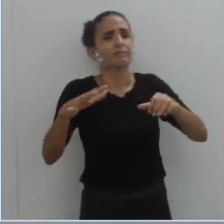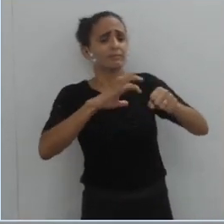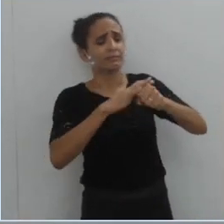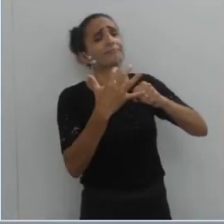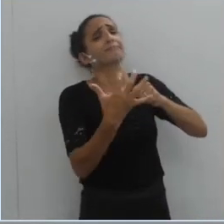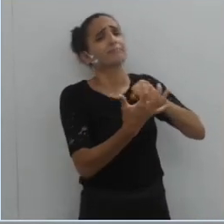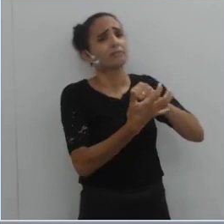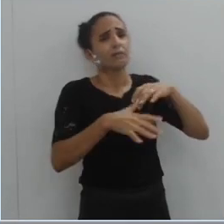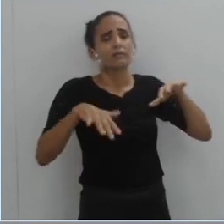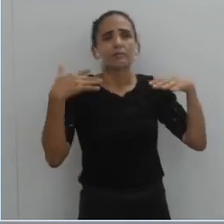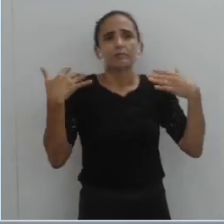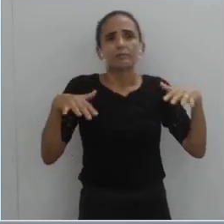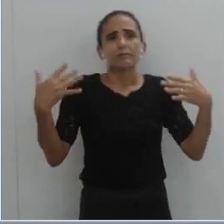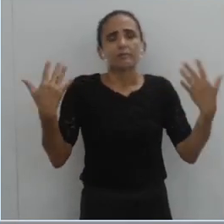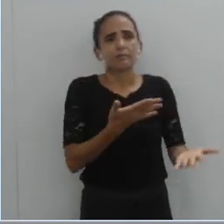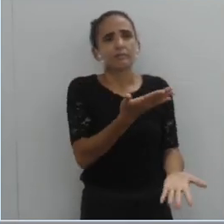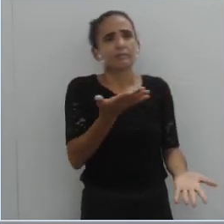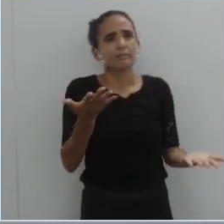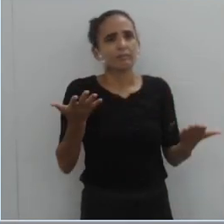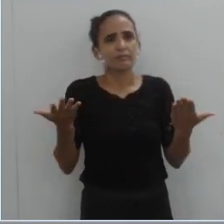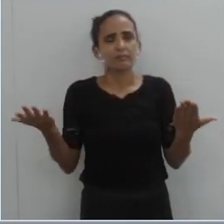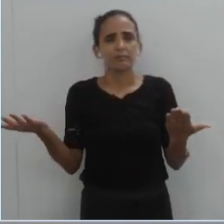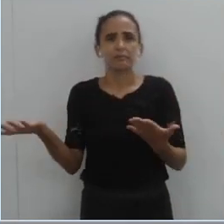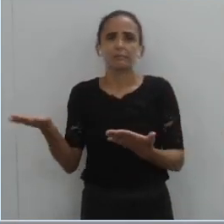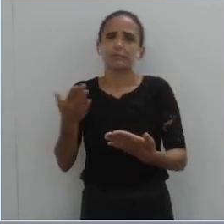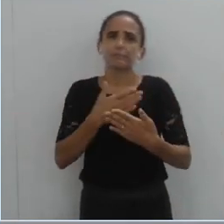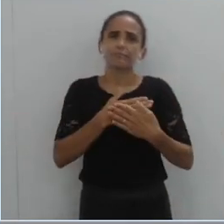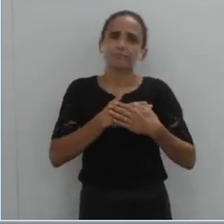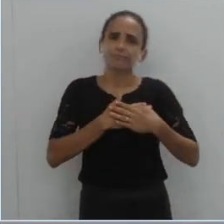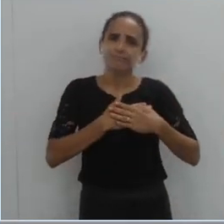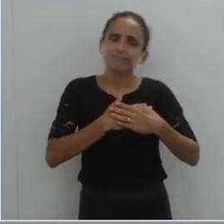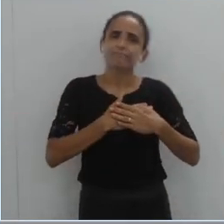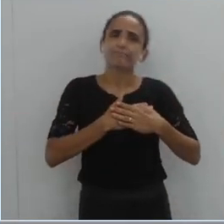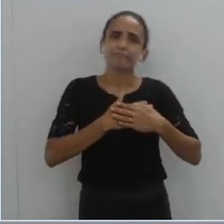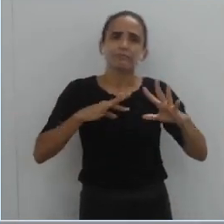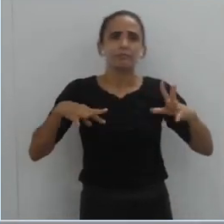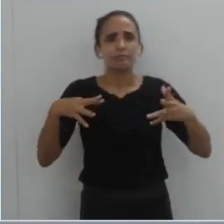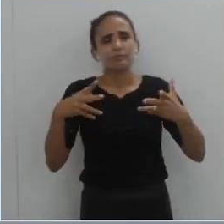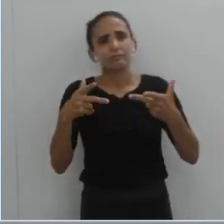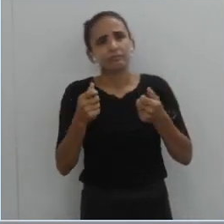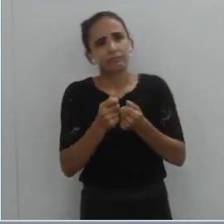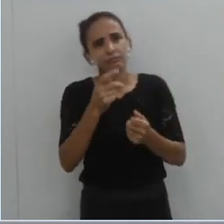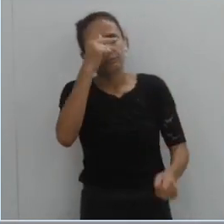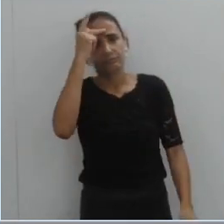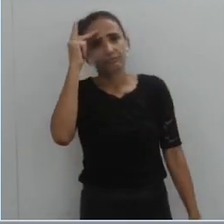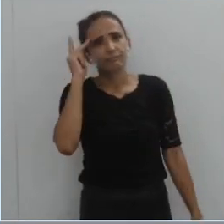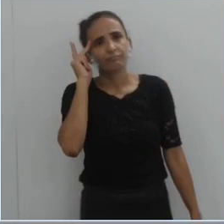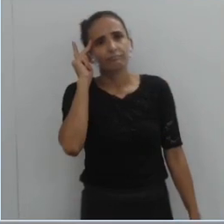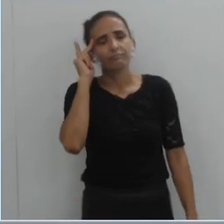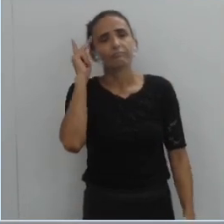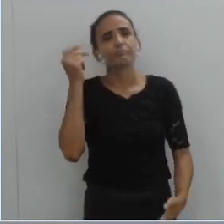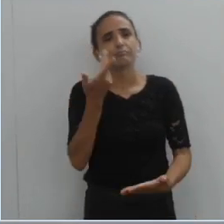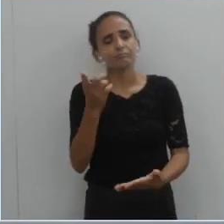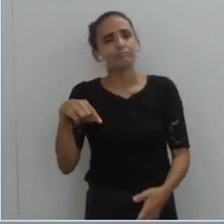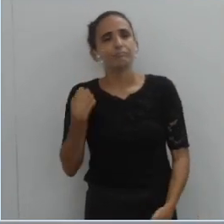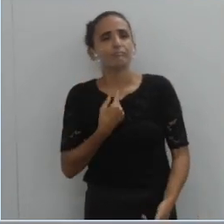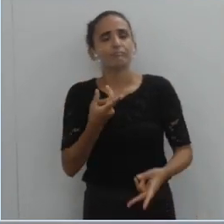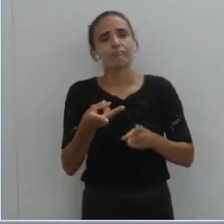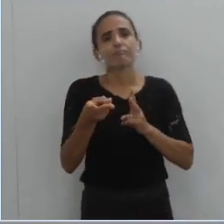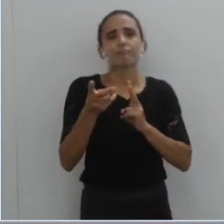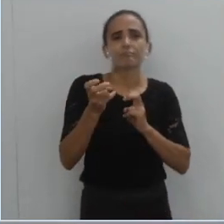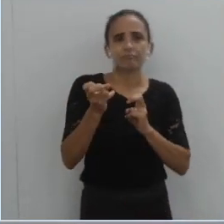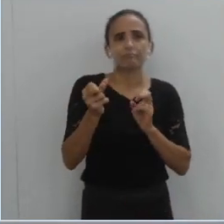coronavírus e eu quero deixar aqui toda a minha solidariedade às pessoas. E a gente vê o quê?